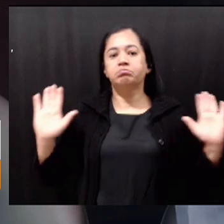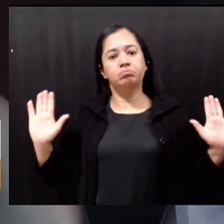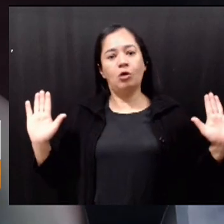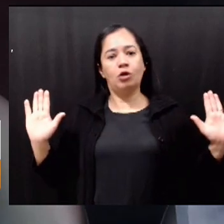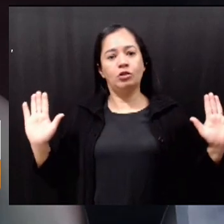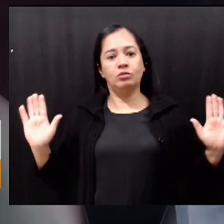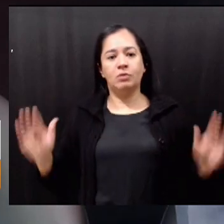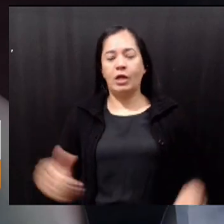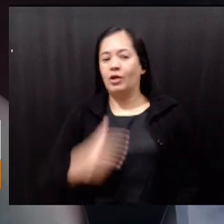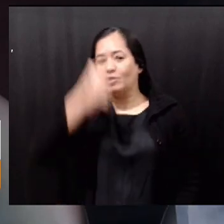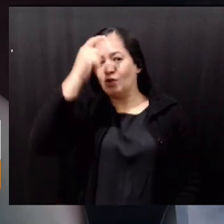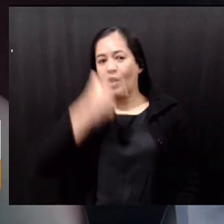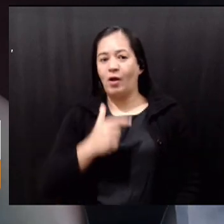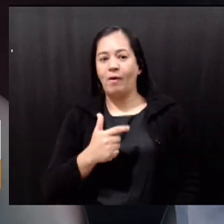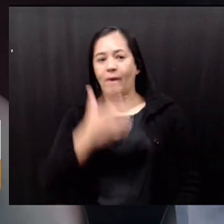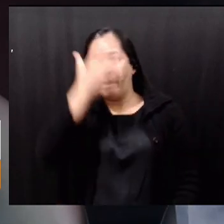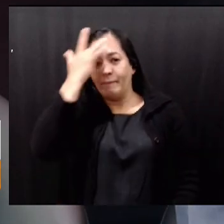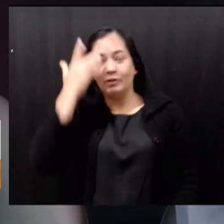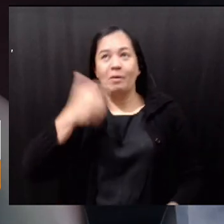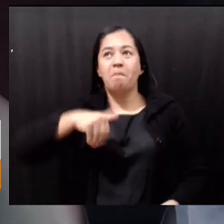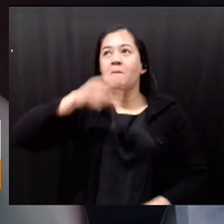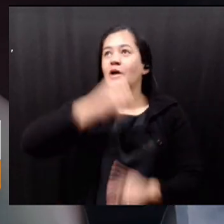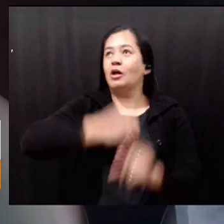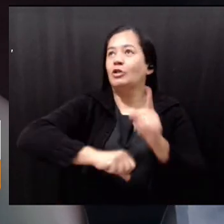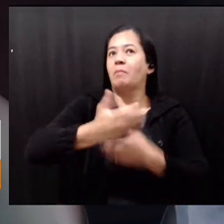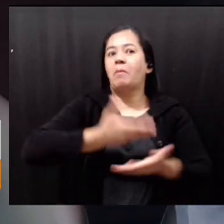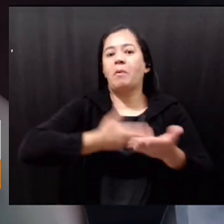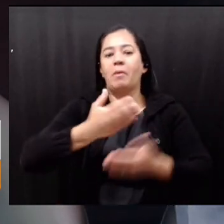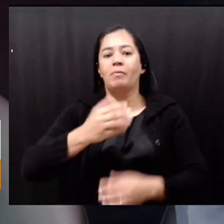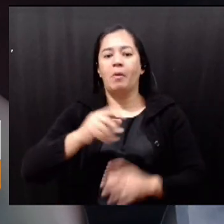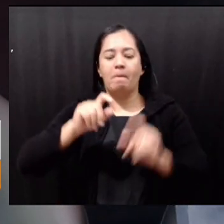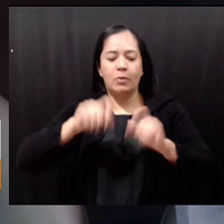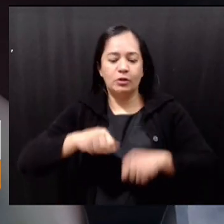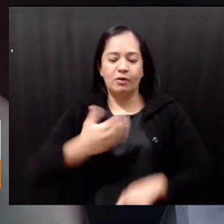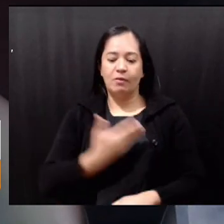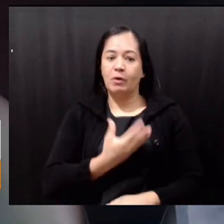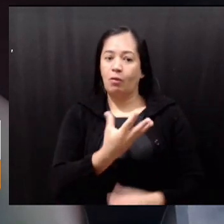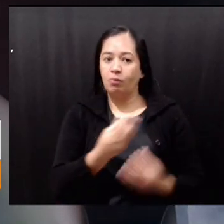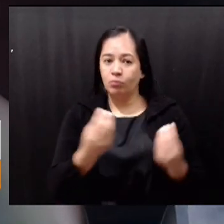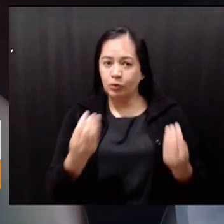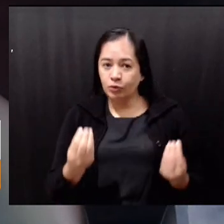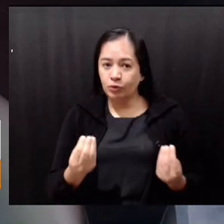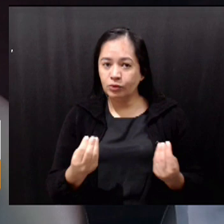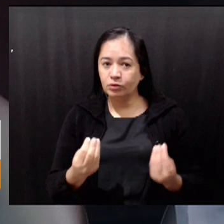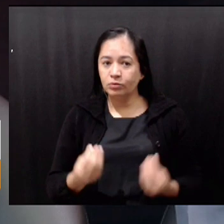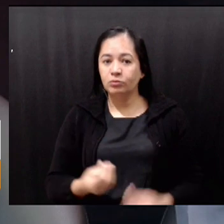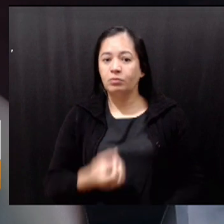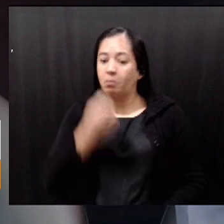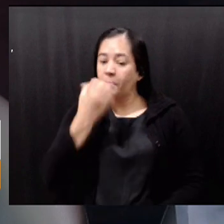muito mais sociável, posso ter muitos amigos de boa qualidade também, né. uhum, Então assim,